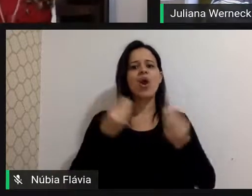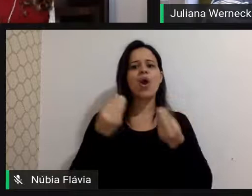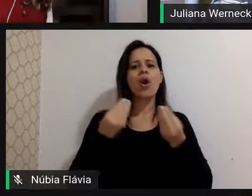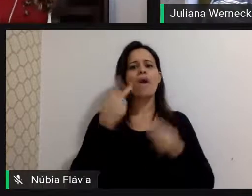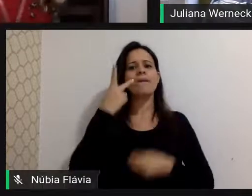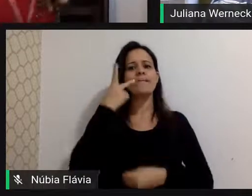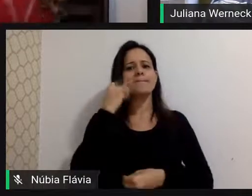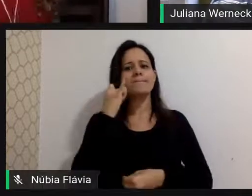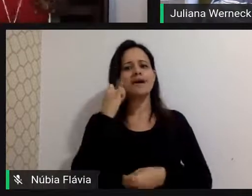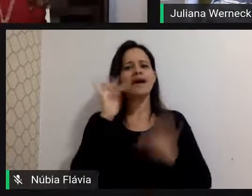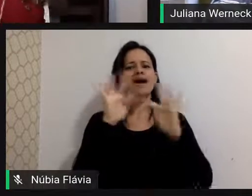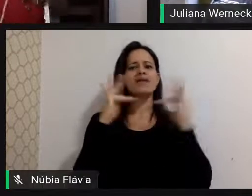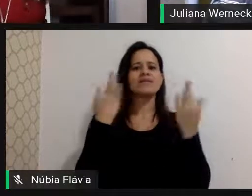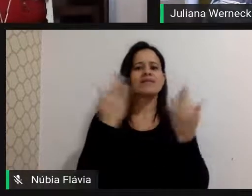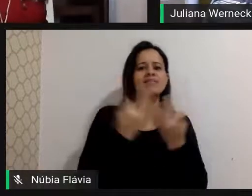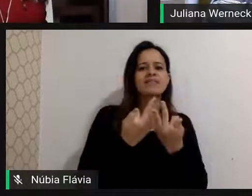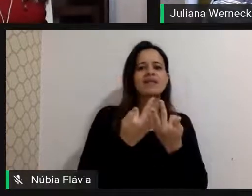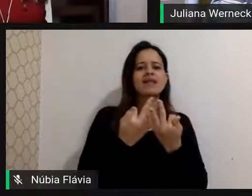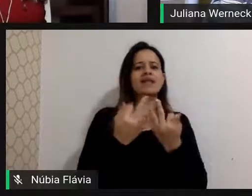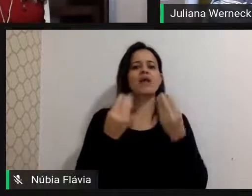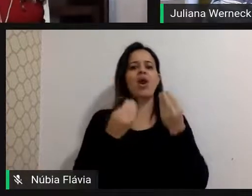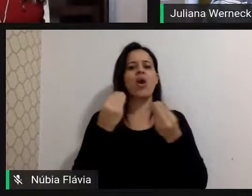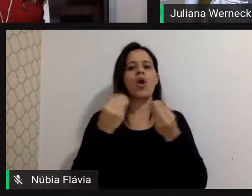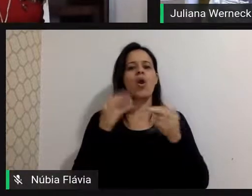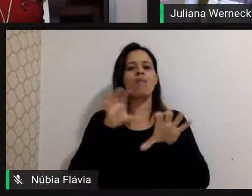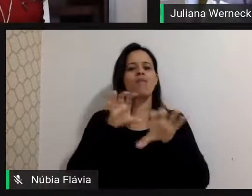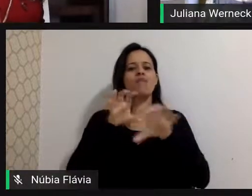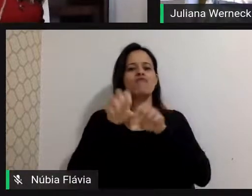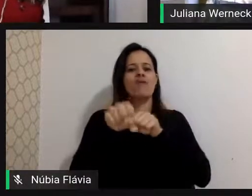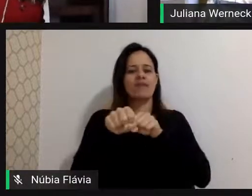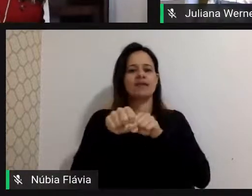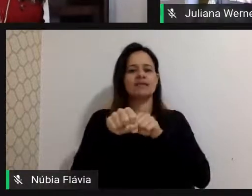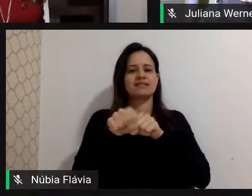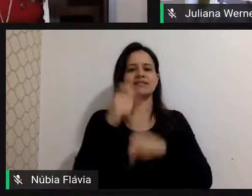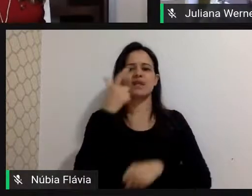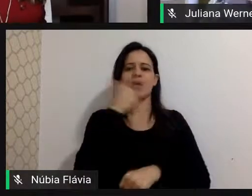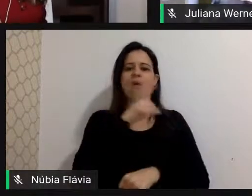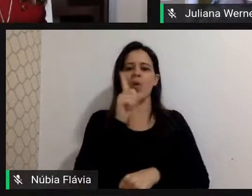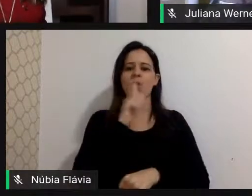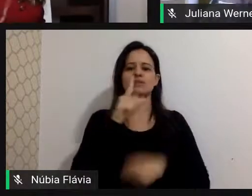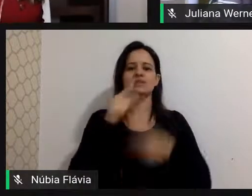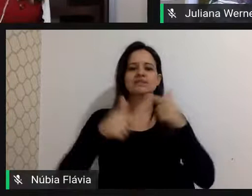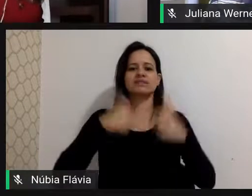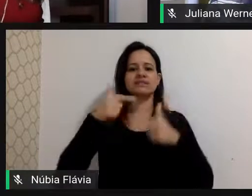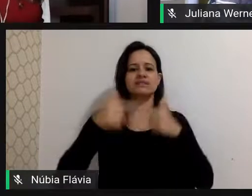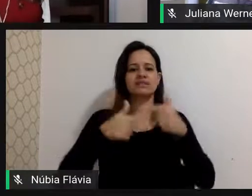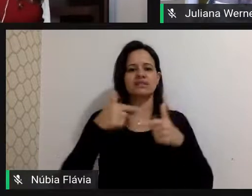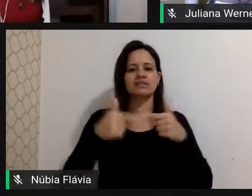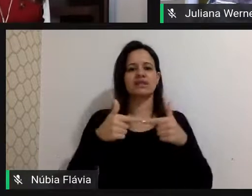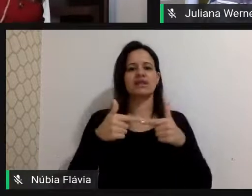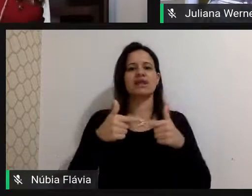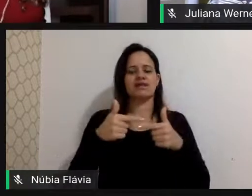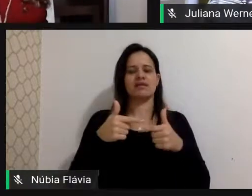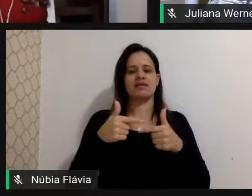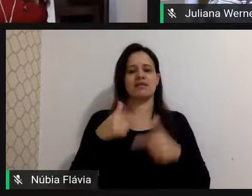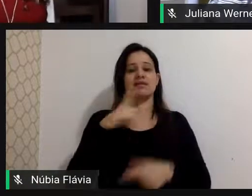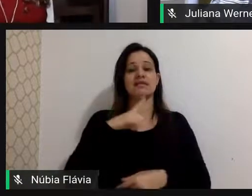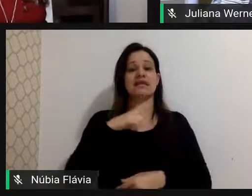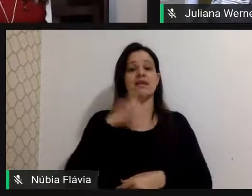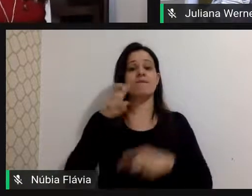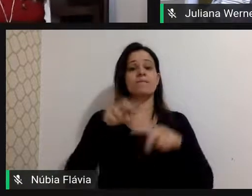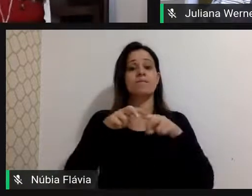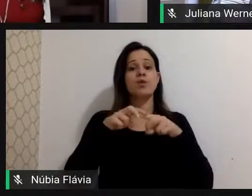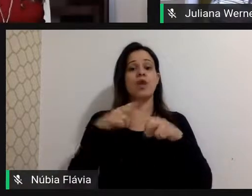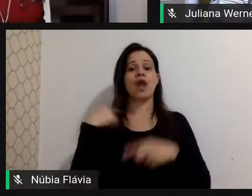nossa formação, muito do a gente não conseguir agir, da gente ter essas travas emocionais, se devem às